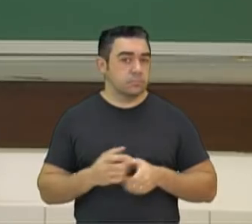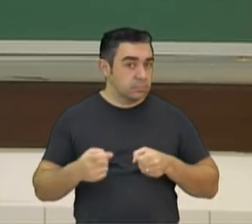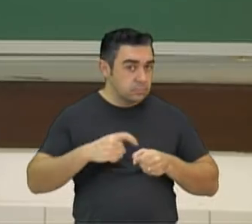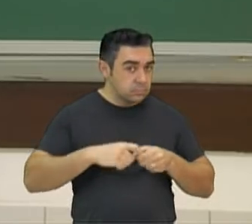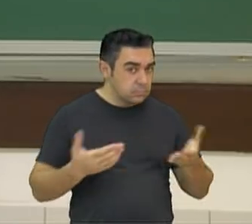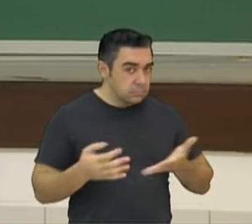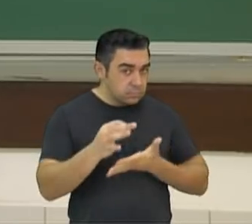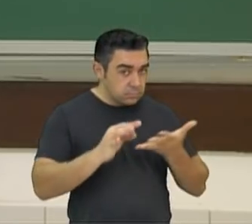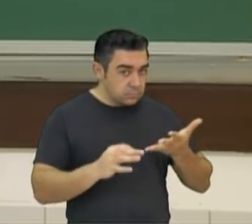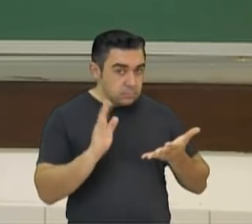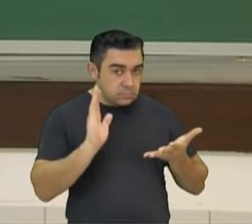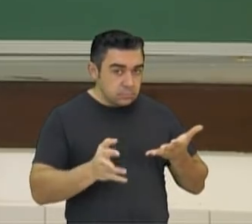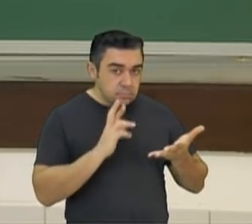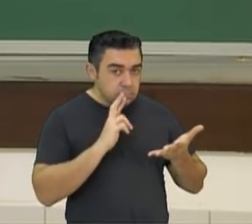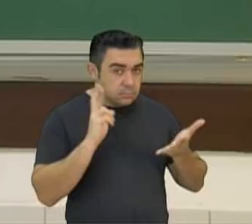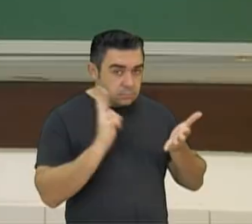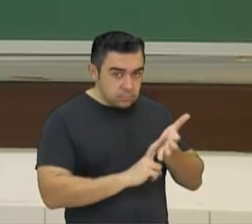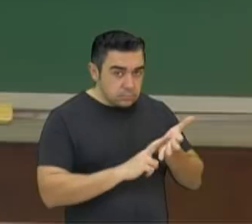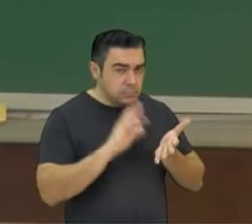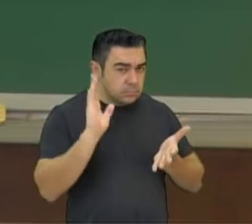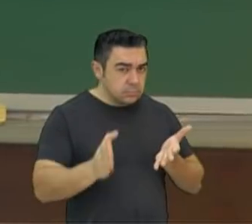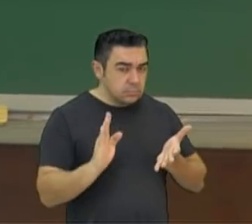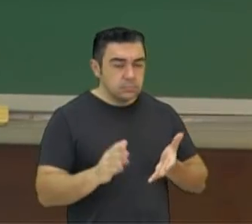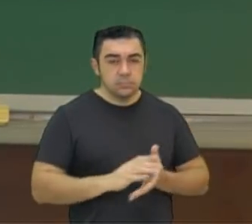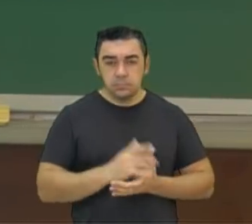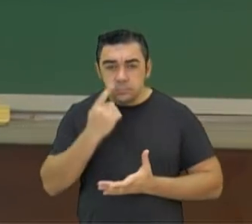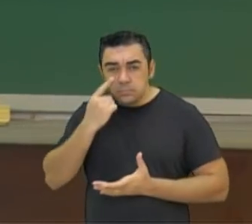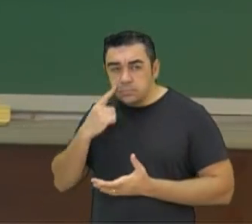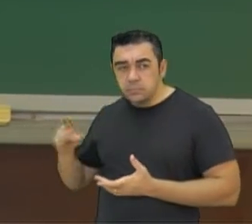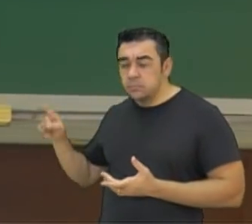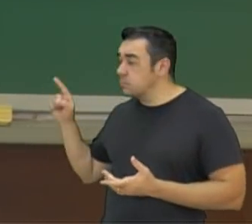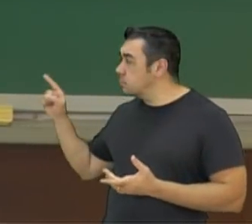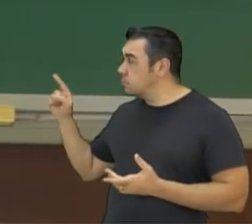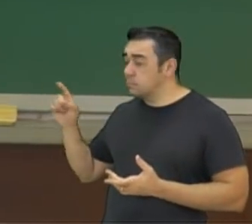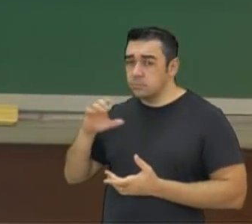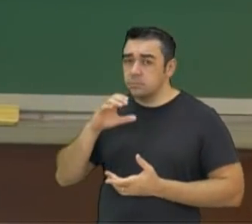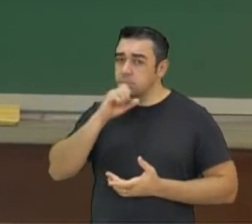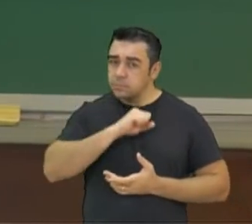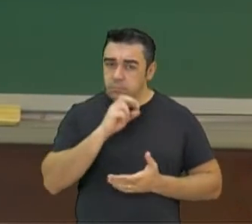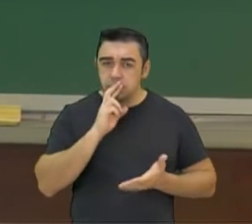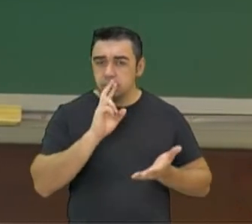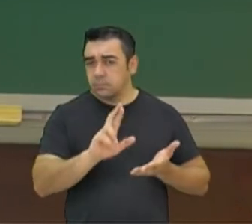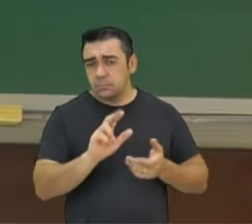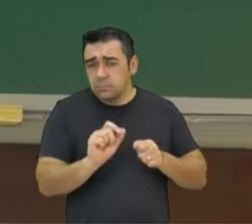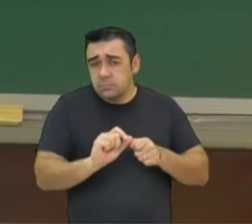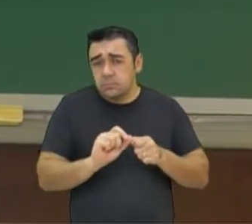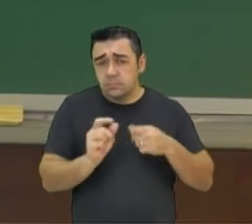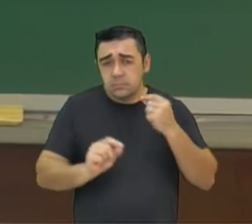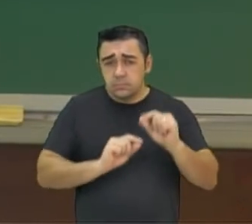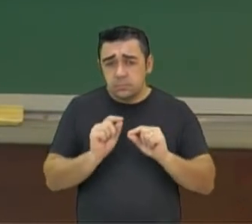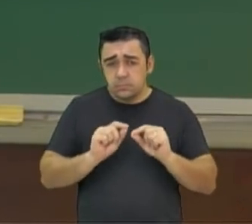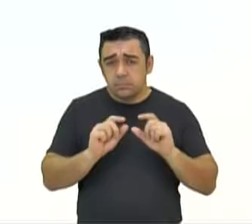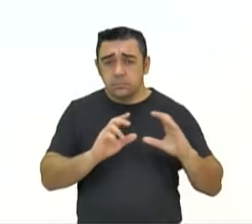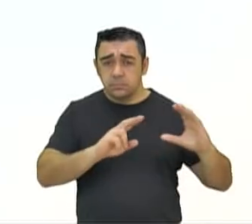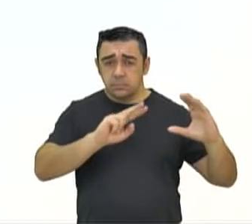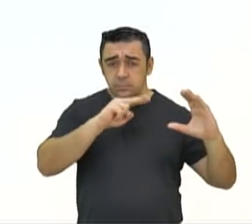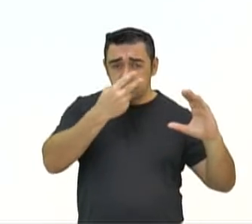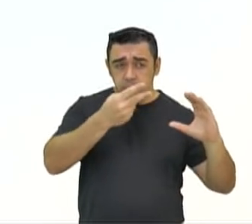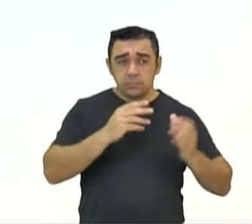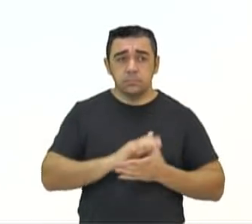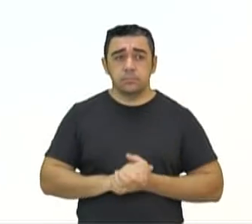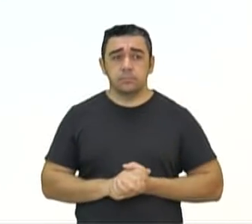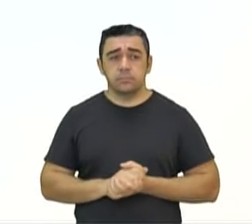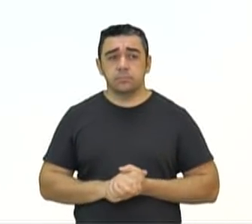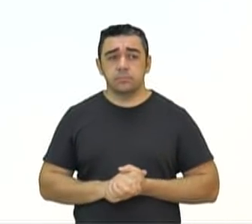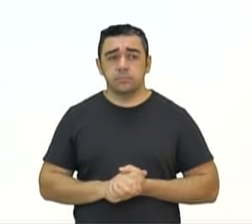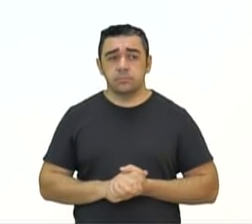Voltamos, pessoal. E aí, já resolveram? Então, vamos lá. Então, para resolvermos os binômios elevado ao quadrado, nós